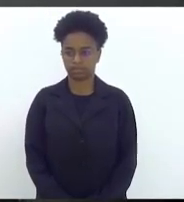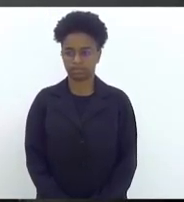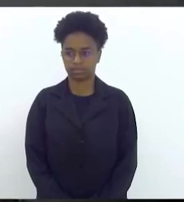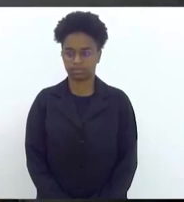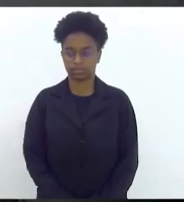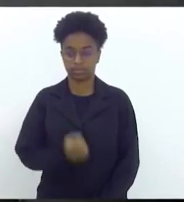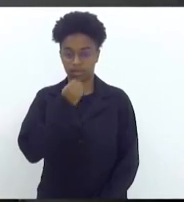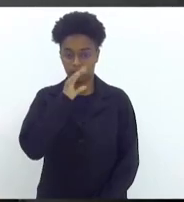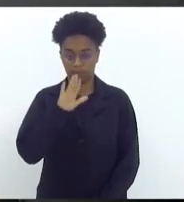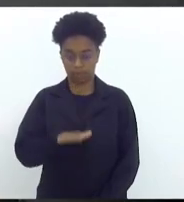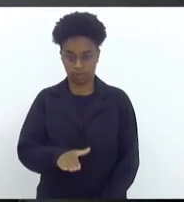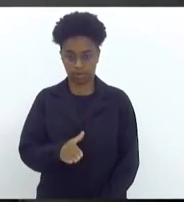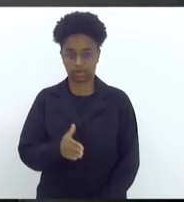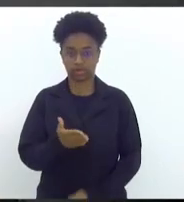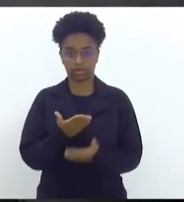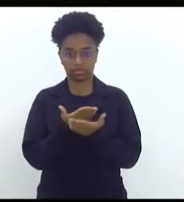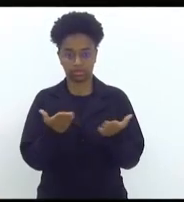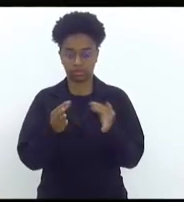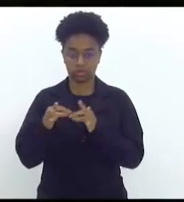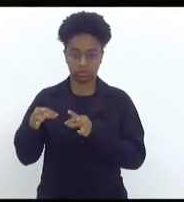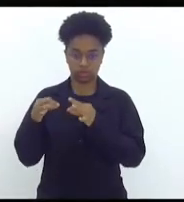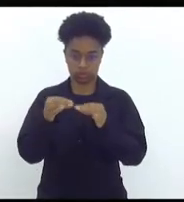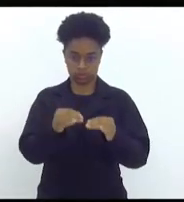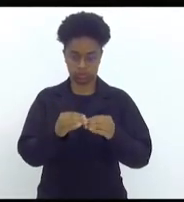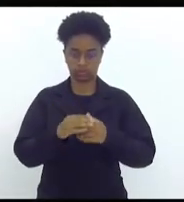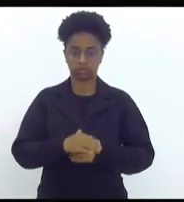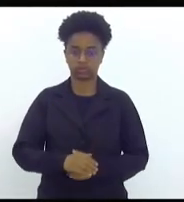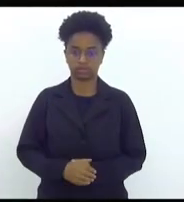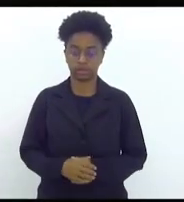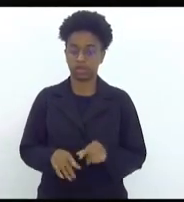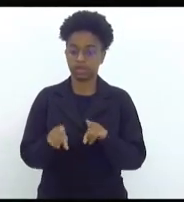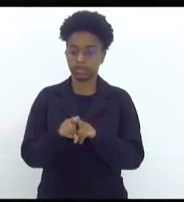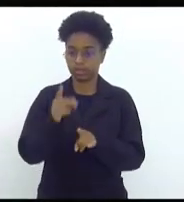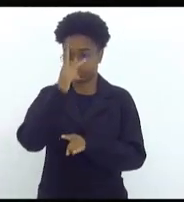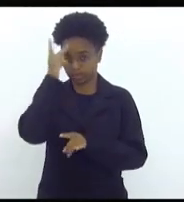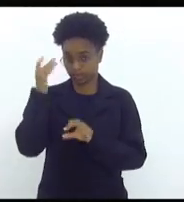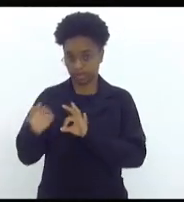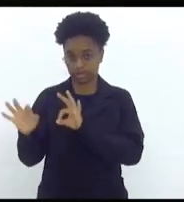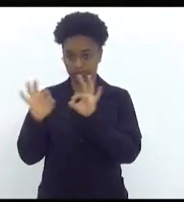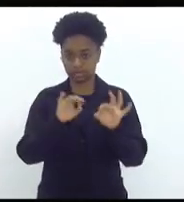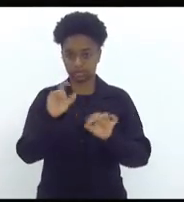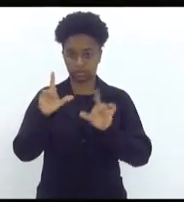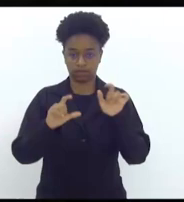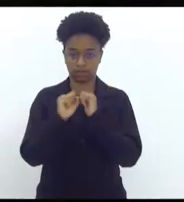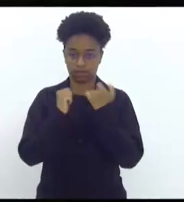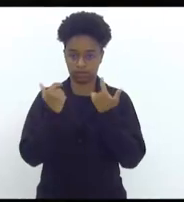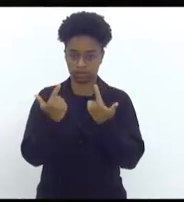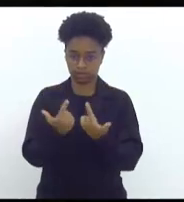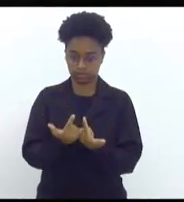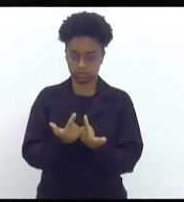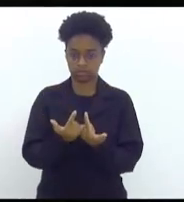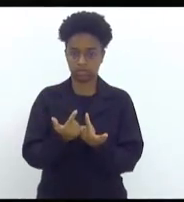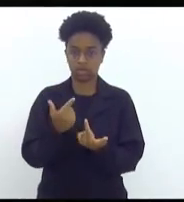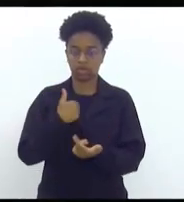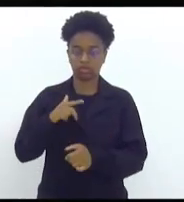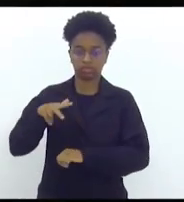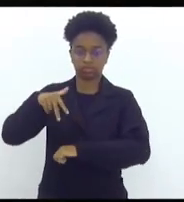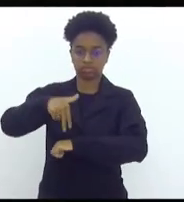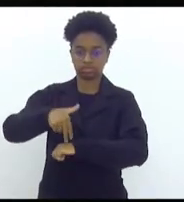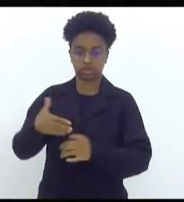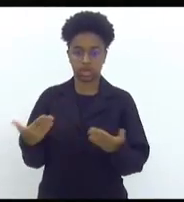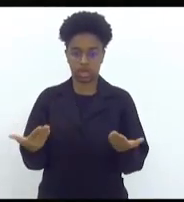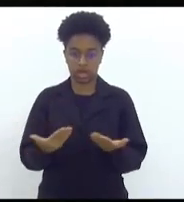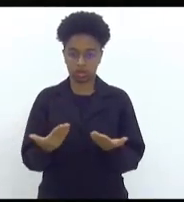Boa tarde a todos e todas aqueles que nos acompanham pela TV alerj uso desse momento